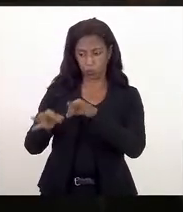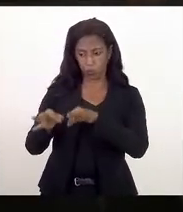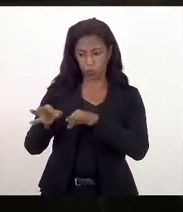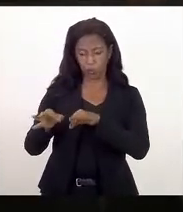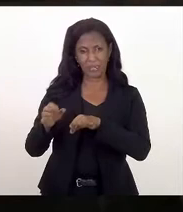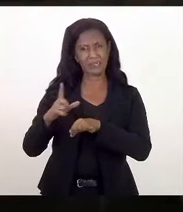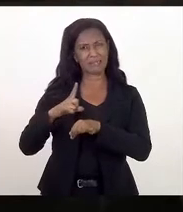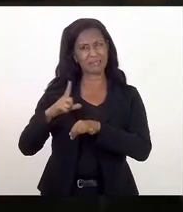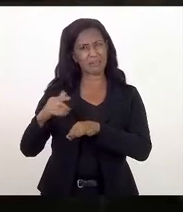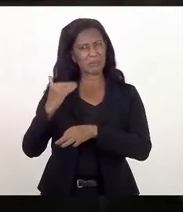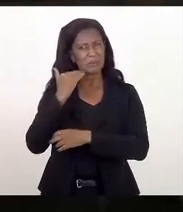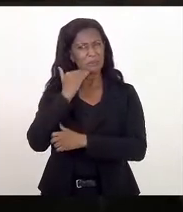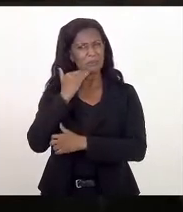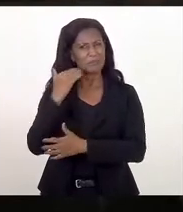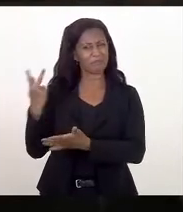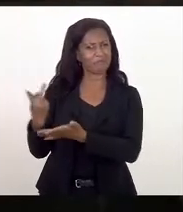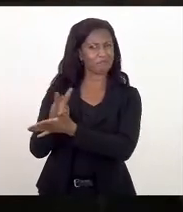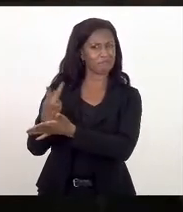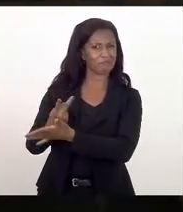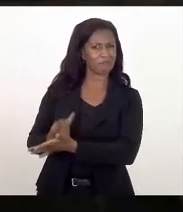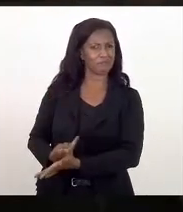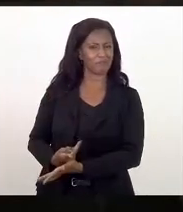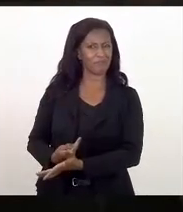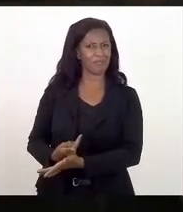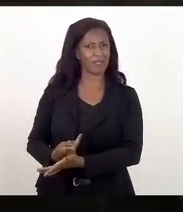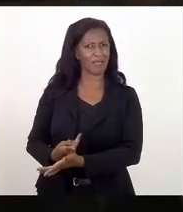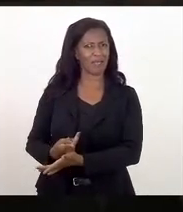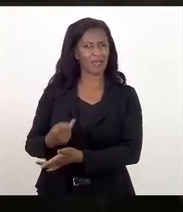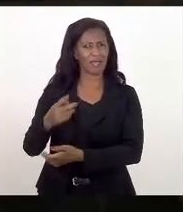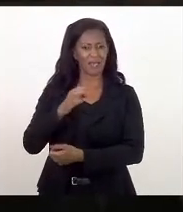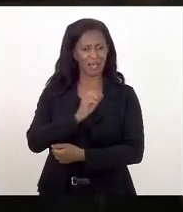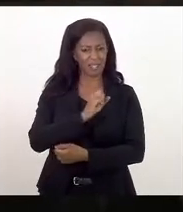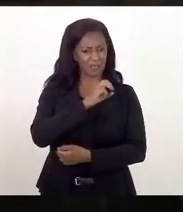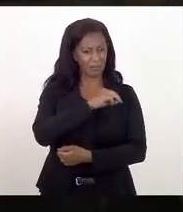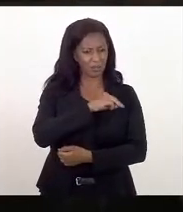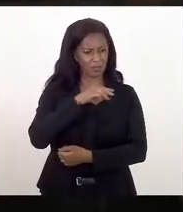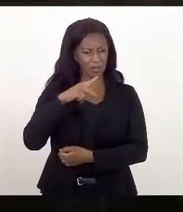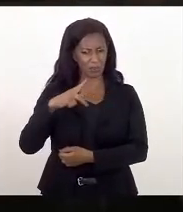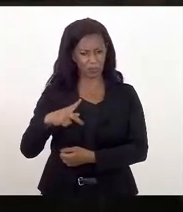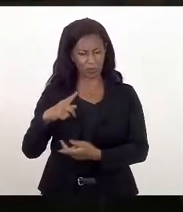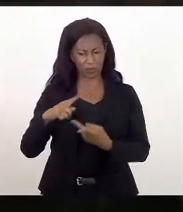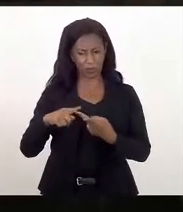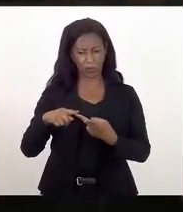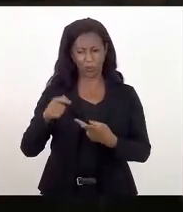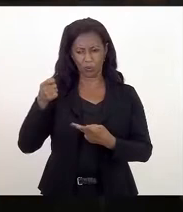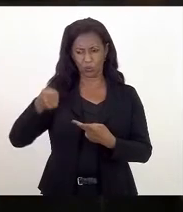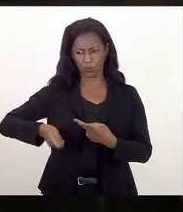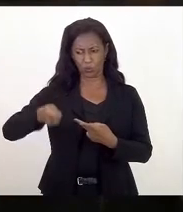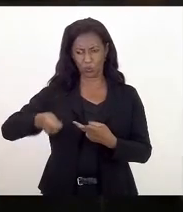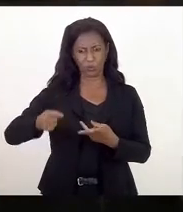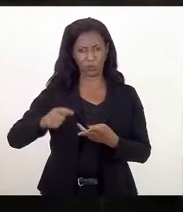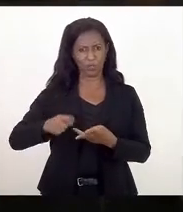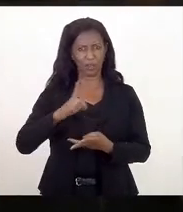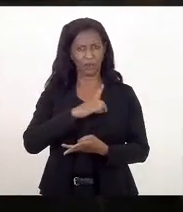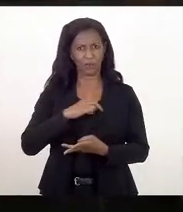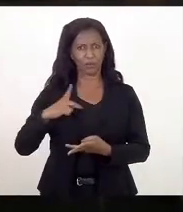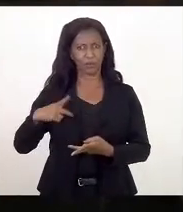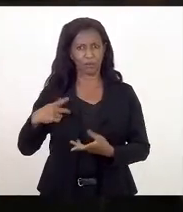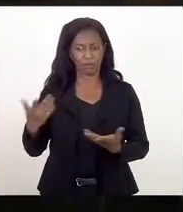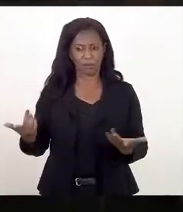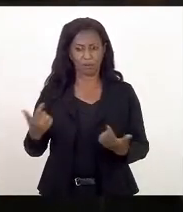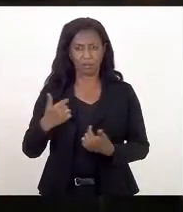discrepância tão grande entre Tribunal de Justiça, Ministério Público e a Defensoria. No entanto, eu,